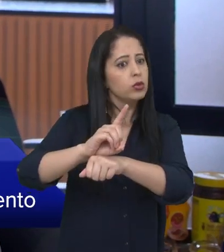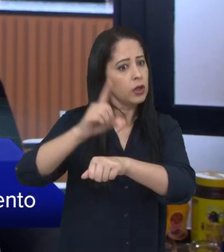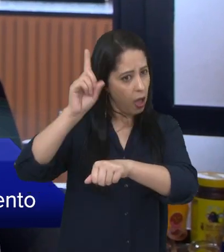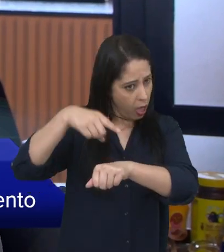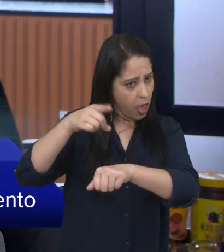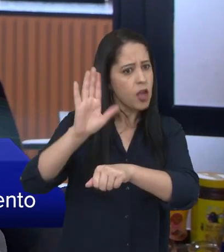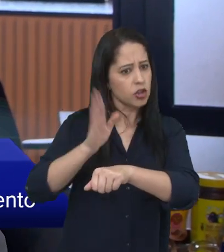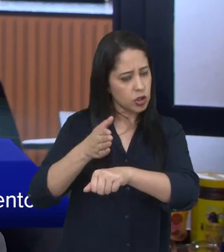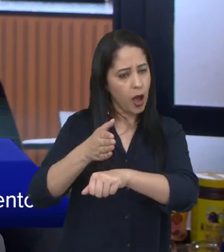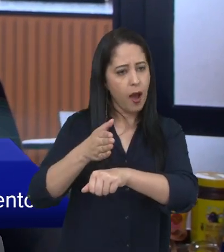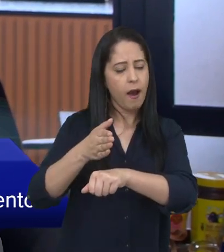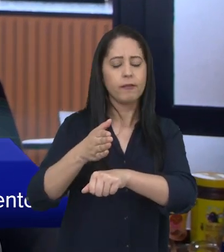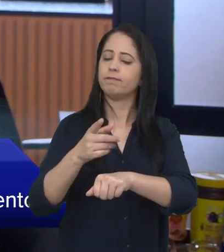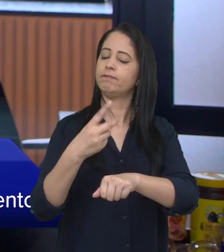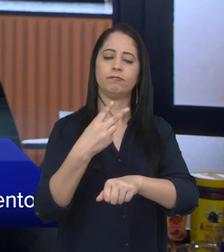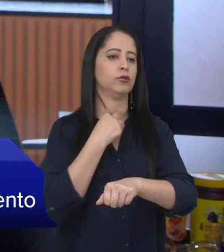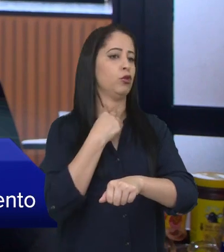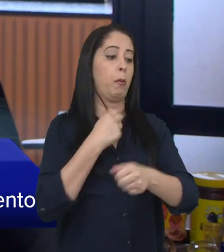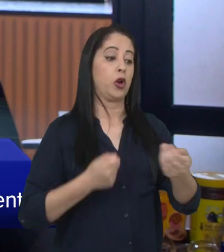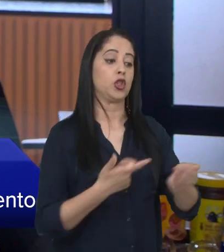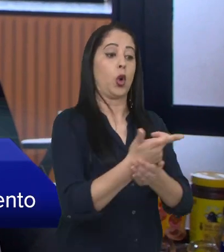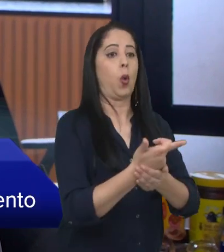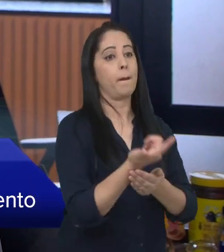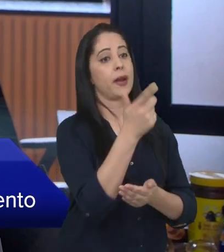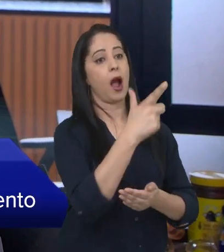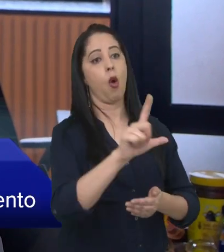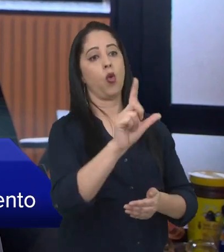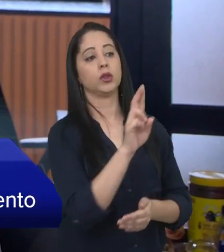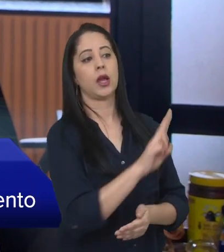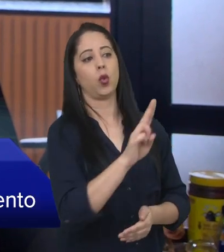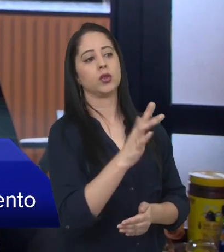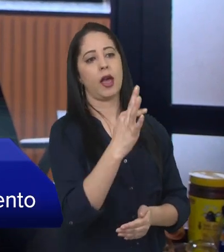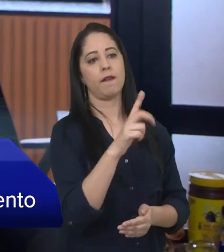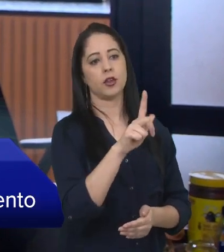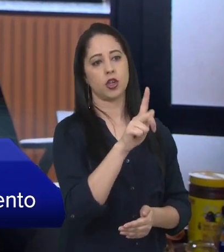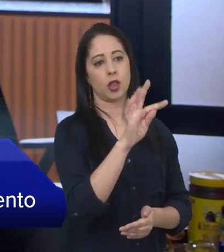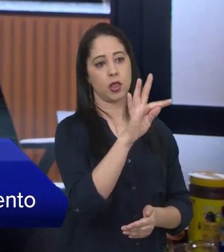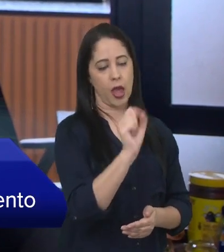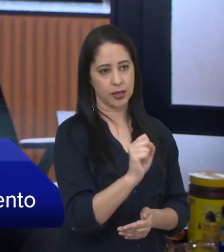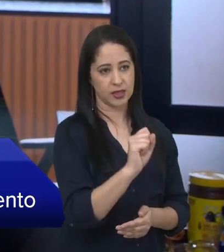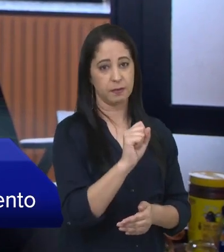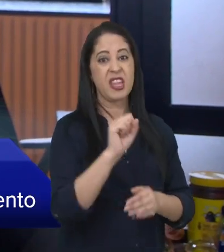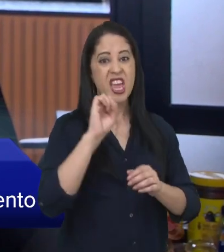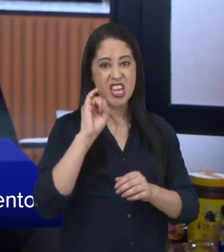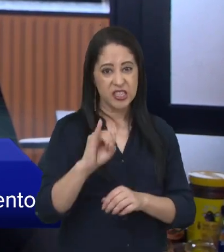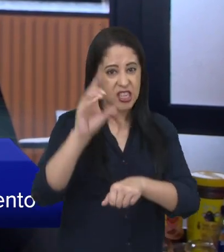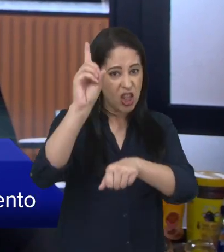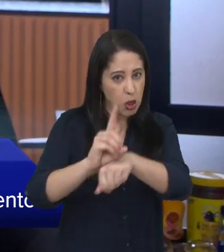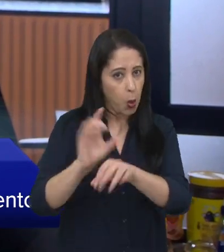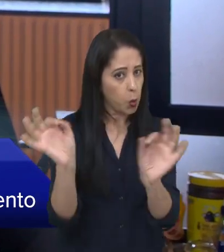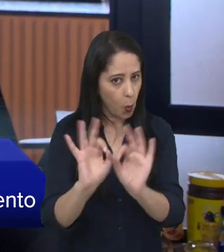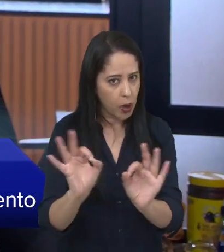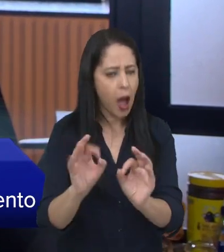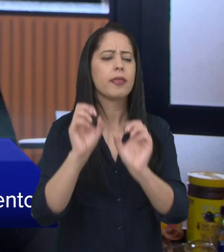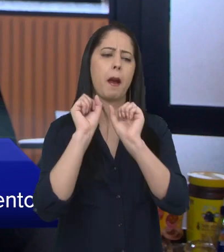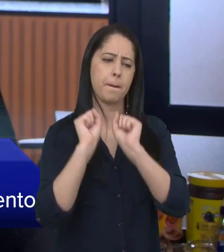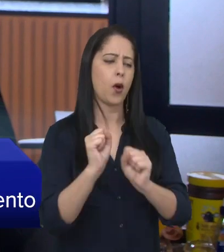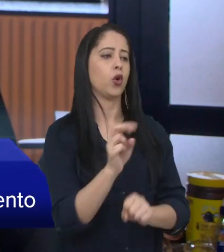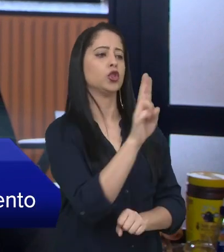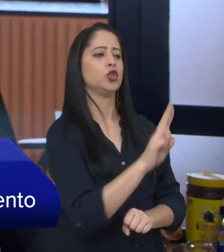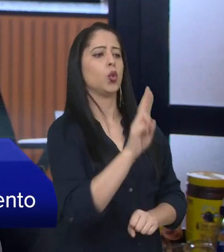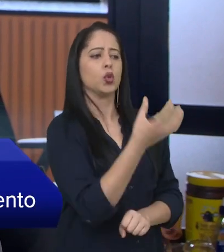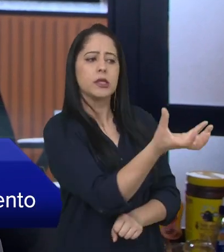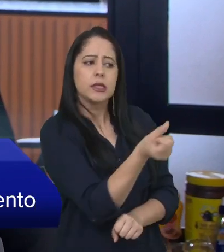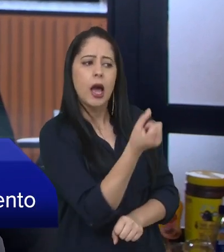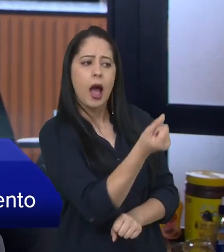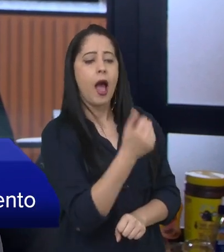Comercial atrelado ao seu CPF você não pode utilizar o fundo de garantia caso não tenha Aí sim você pode utilizar